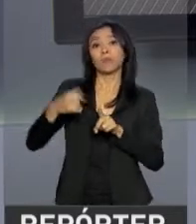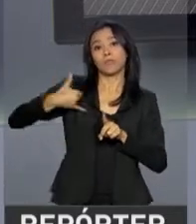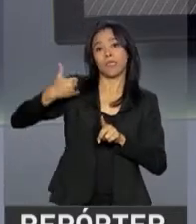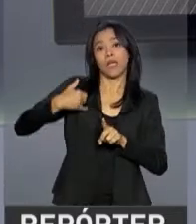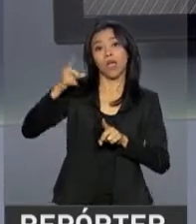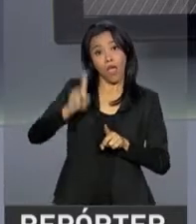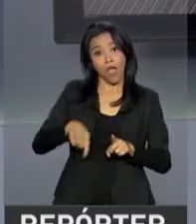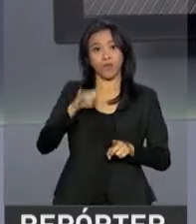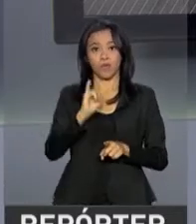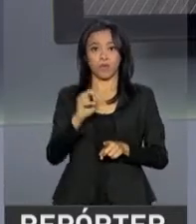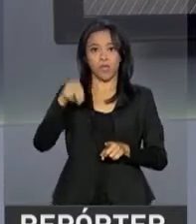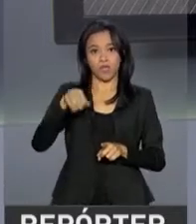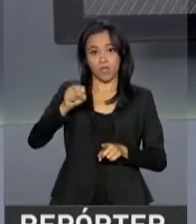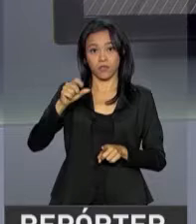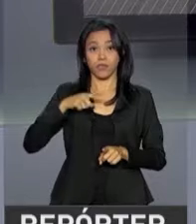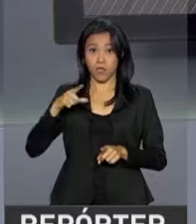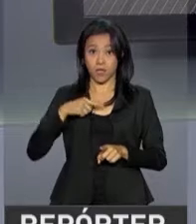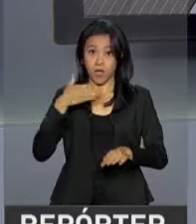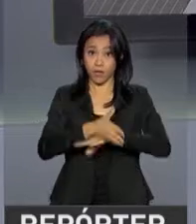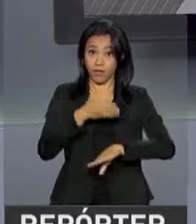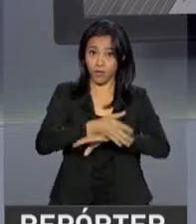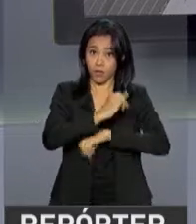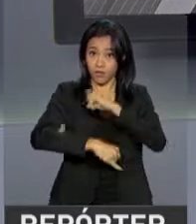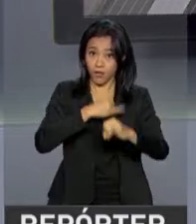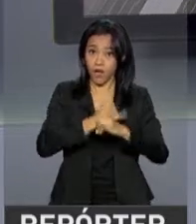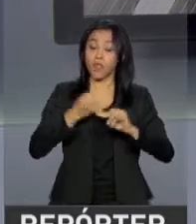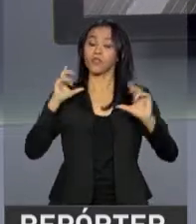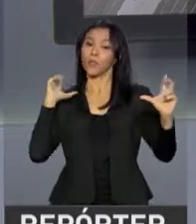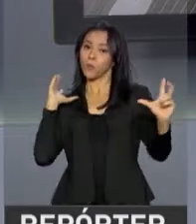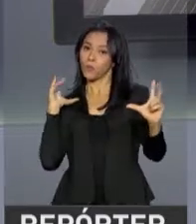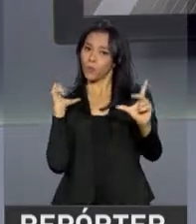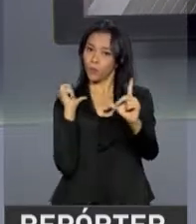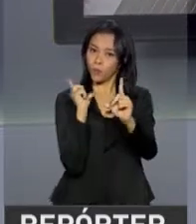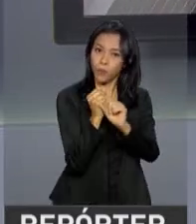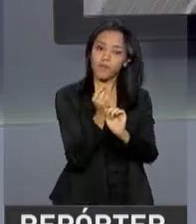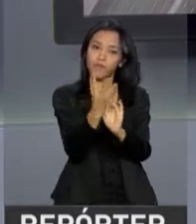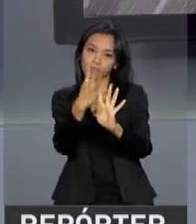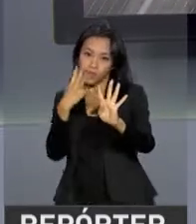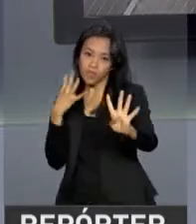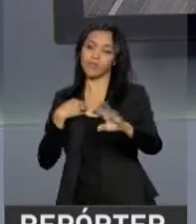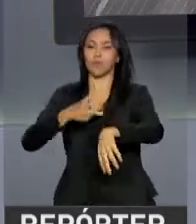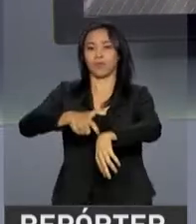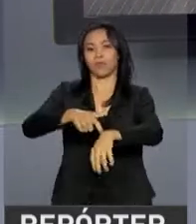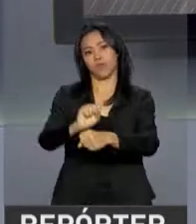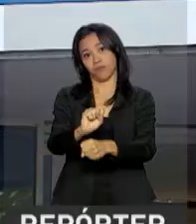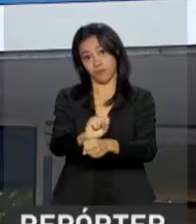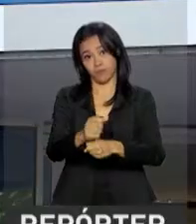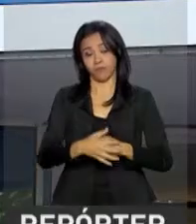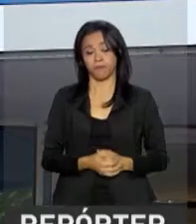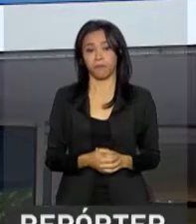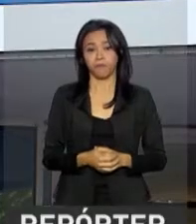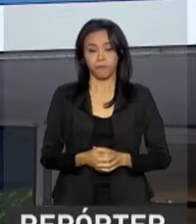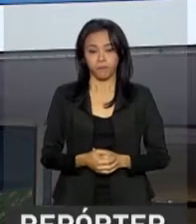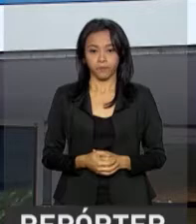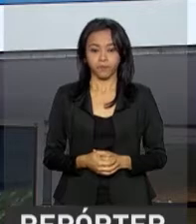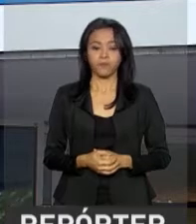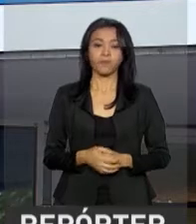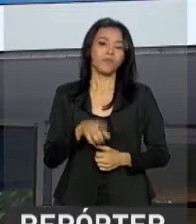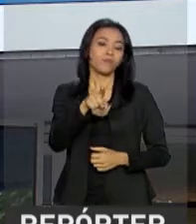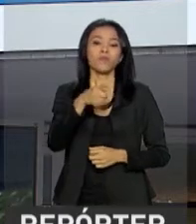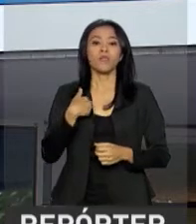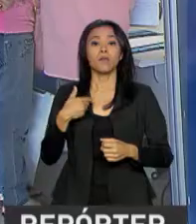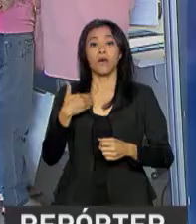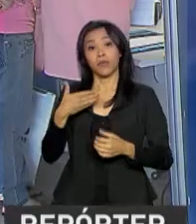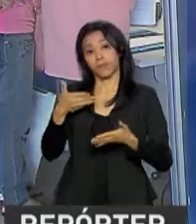com o processo digital que vai ajudar a diminuir filas e o tempo de espera do trabalhador para dar